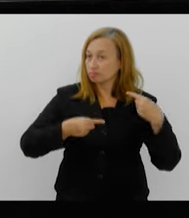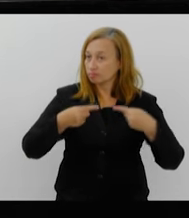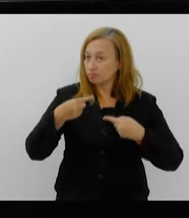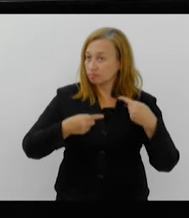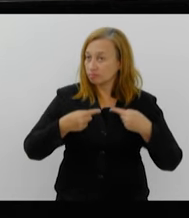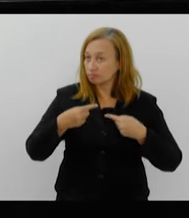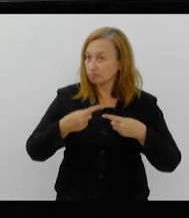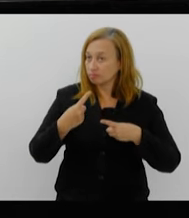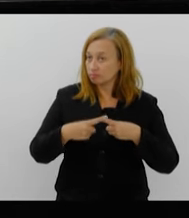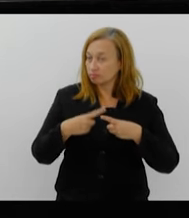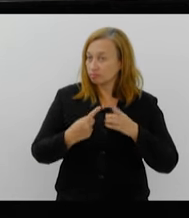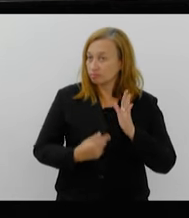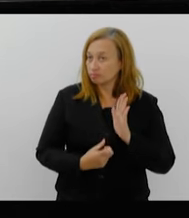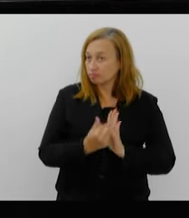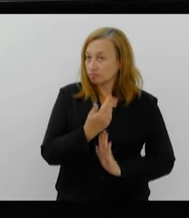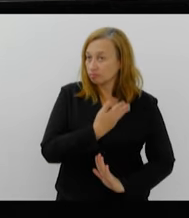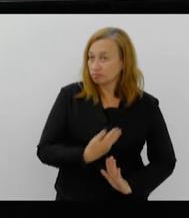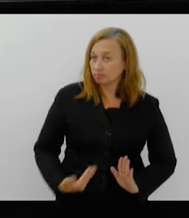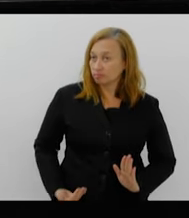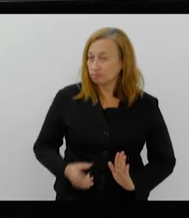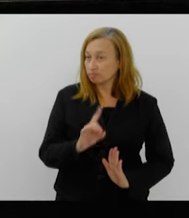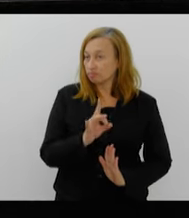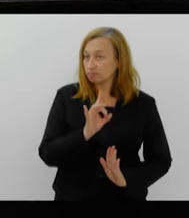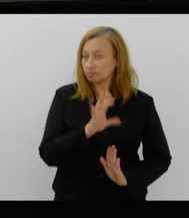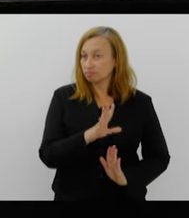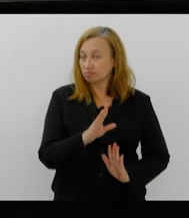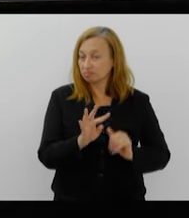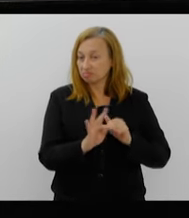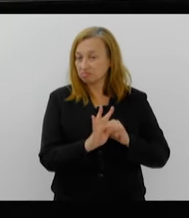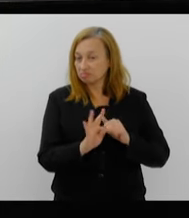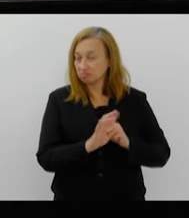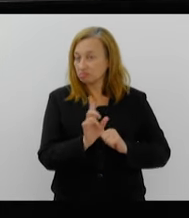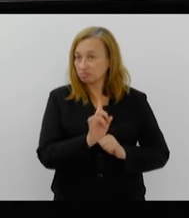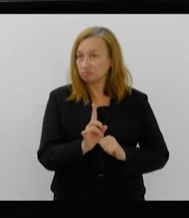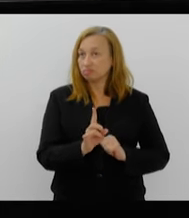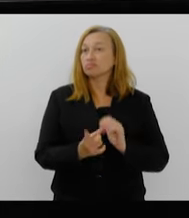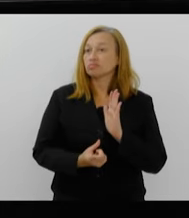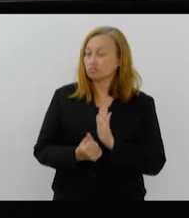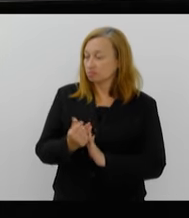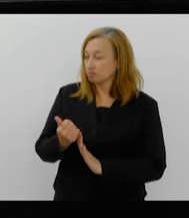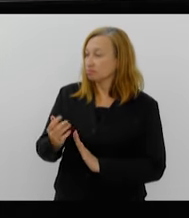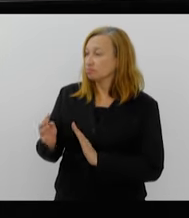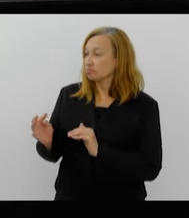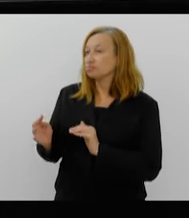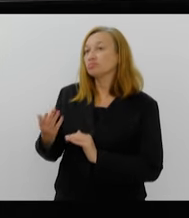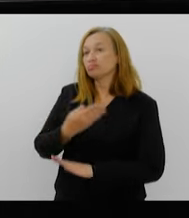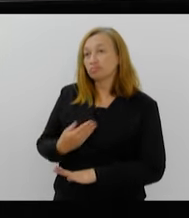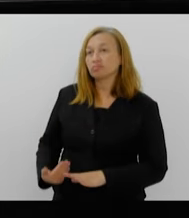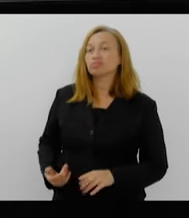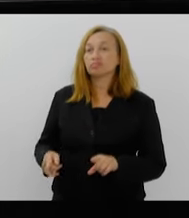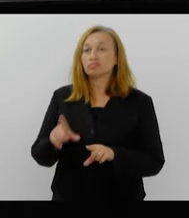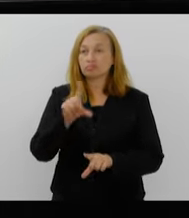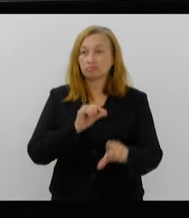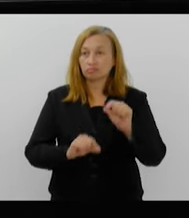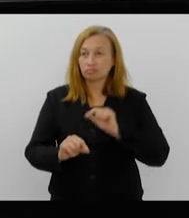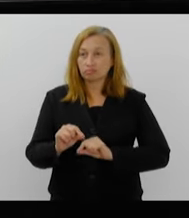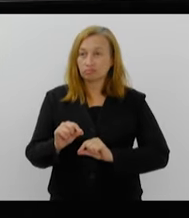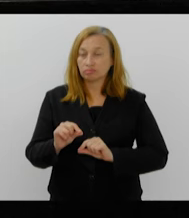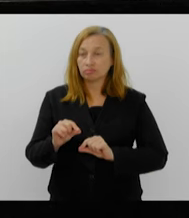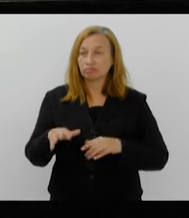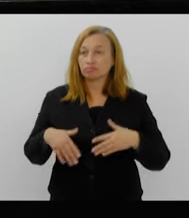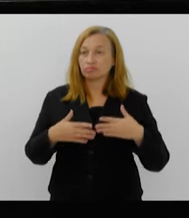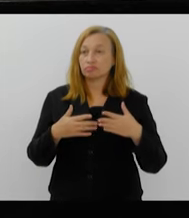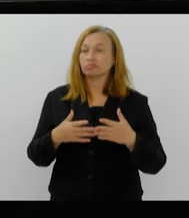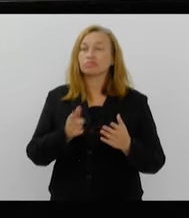Porque orçamento público não é apenas uma peça técnica. Orçamento público é também opção e direcionamento